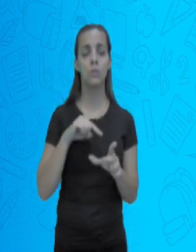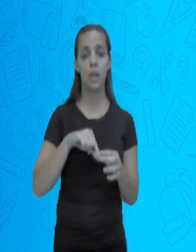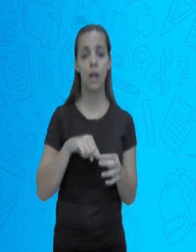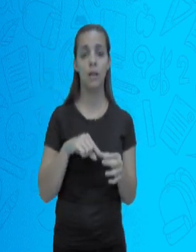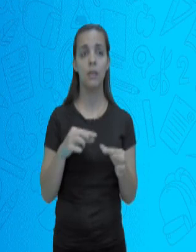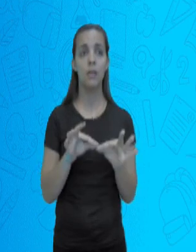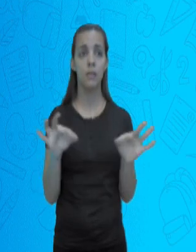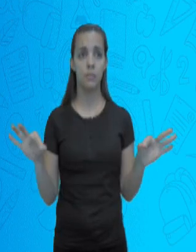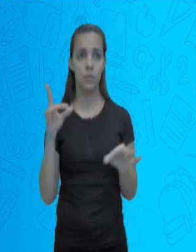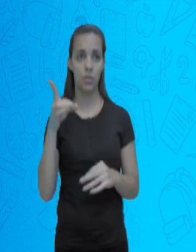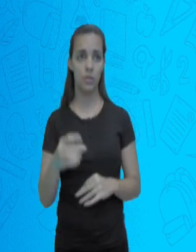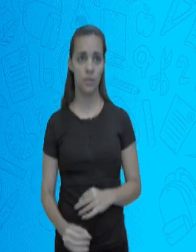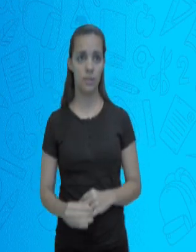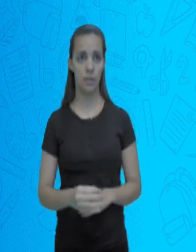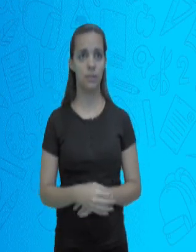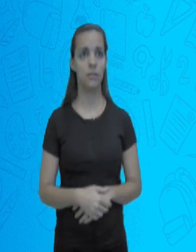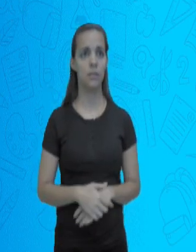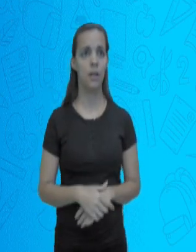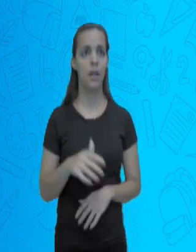Então, o ângulo